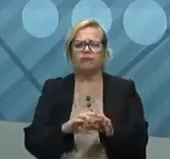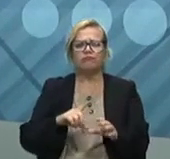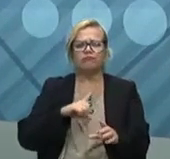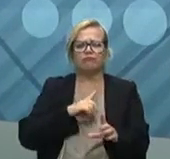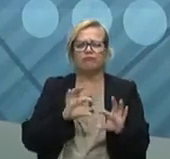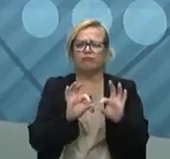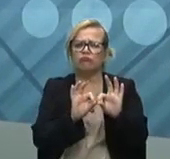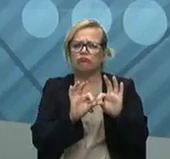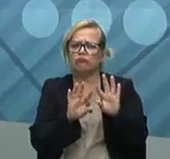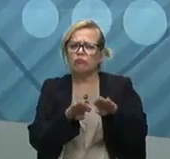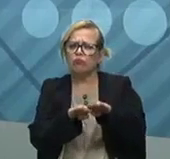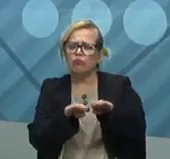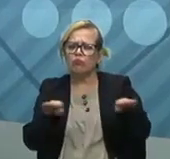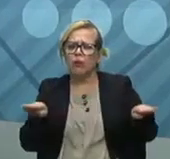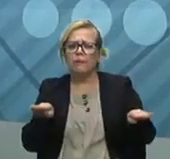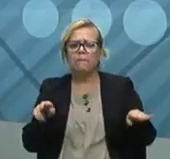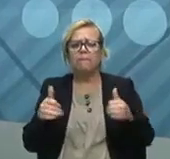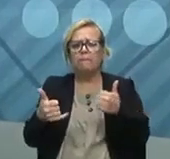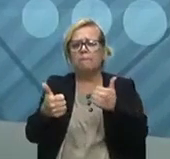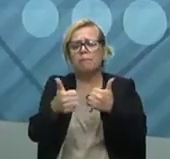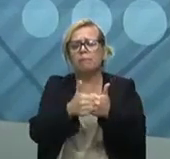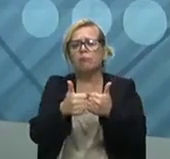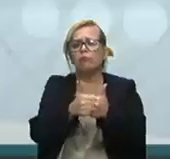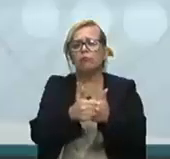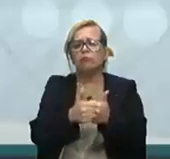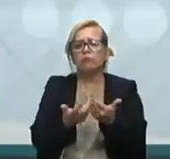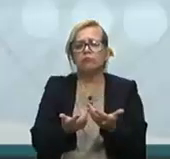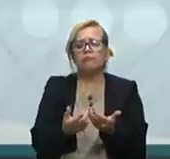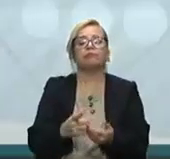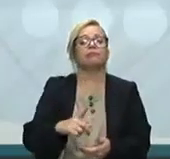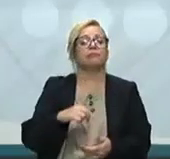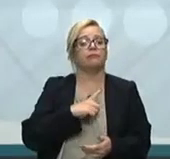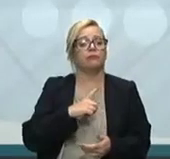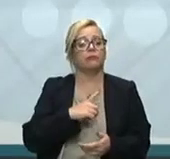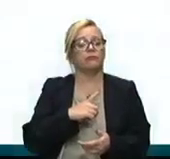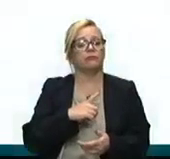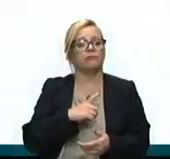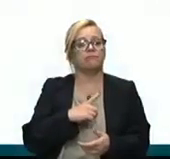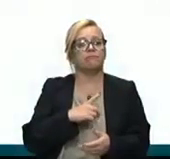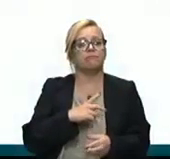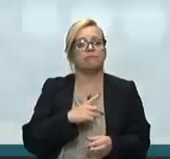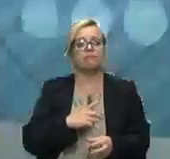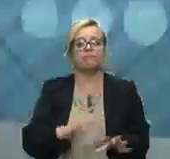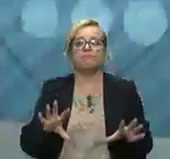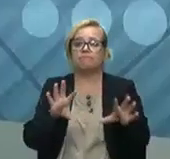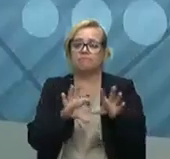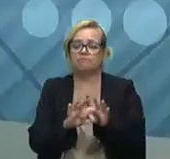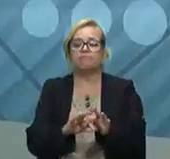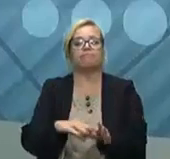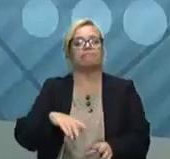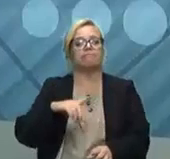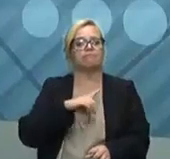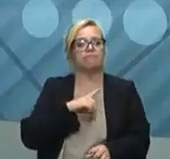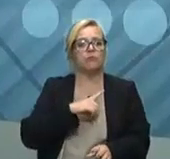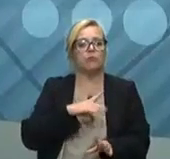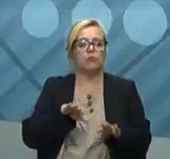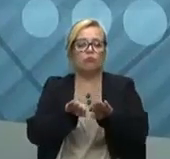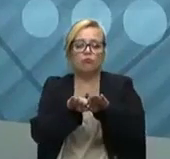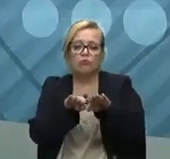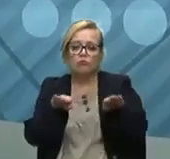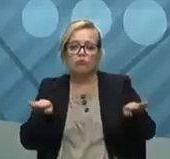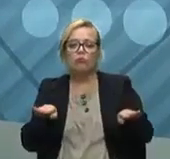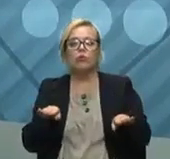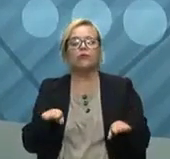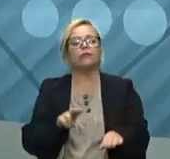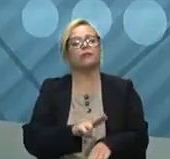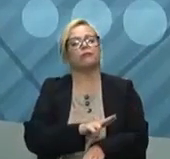aqueles pontos se aproximam de uma reta? Então, a ideia é, se existe uma correlação e essa correlação tende a uma reta, então